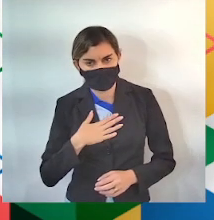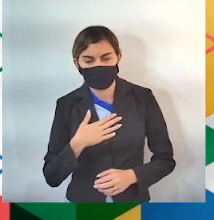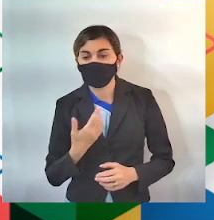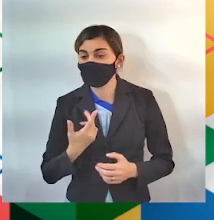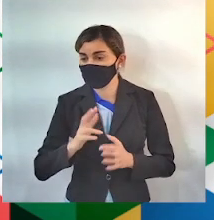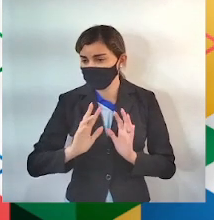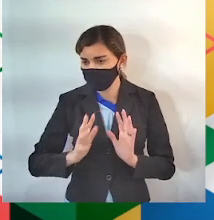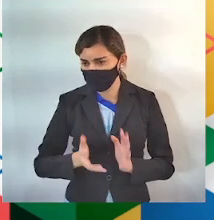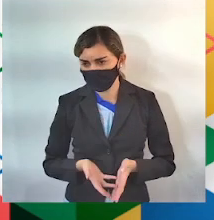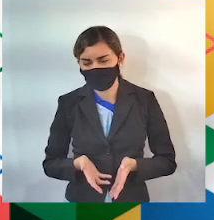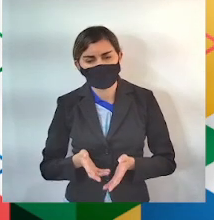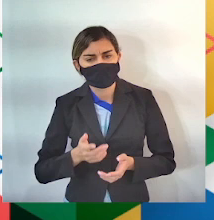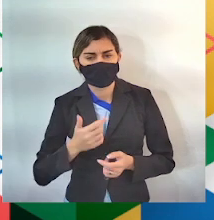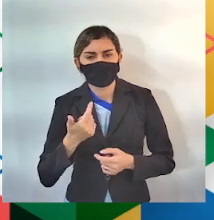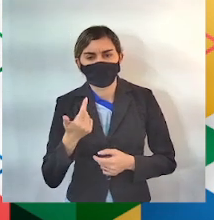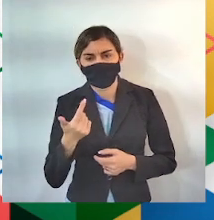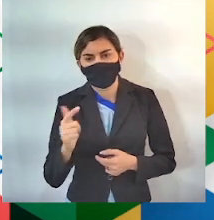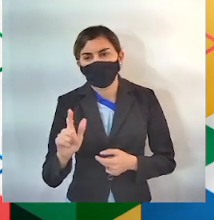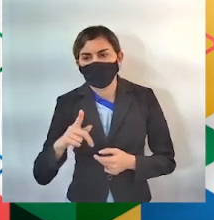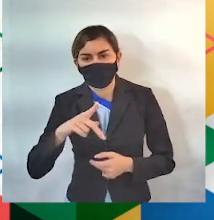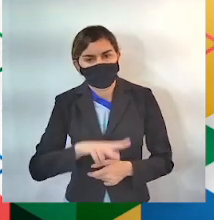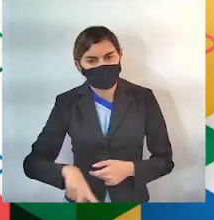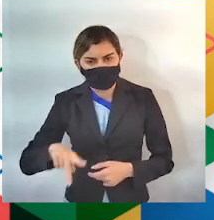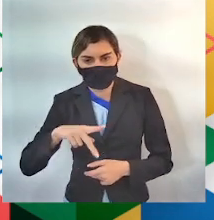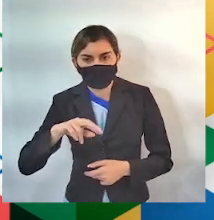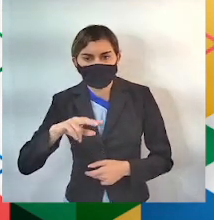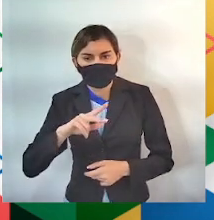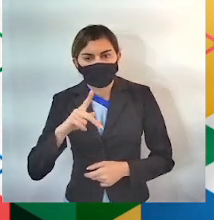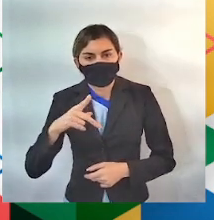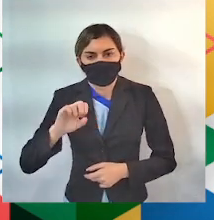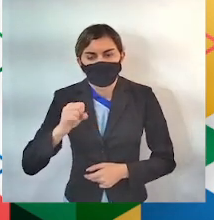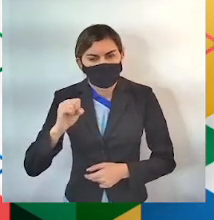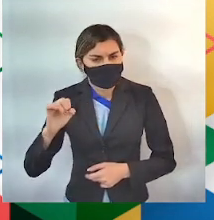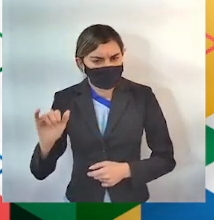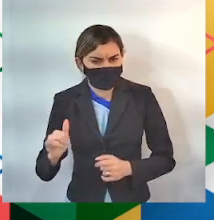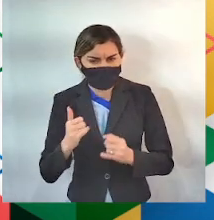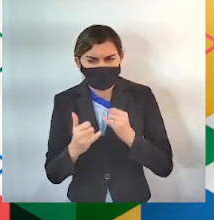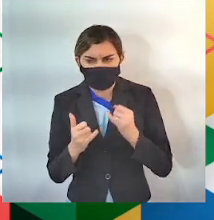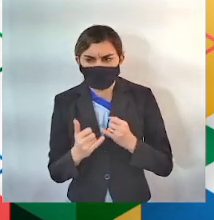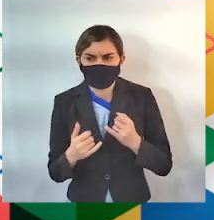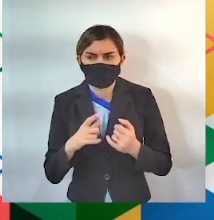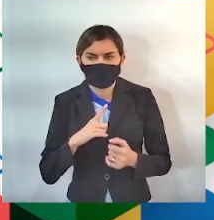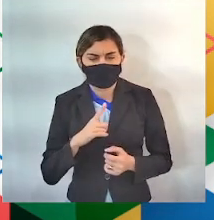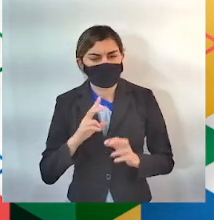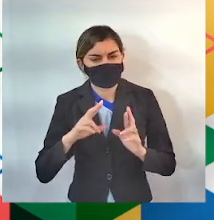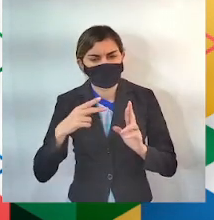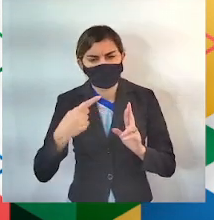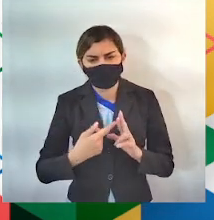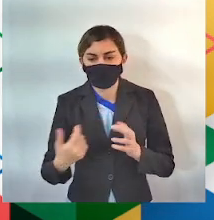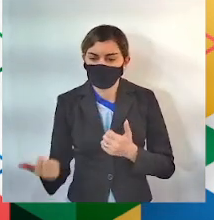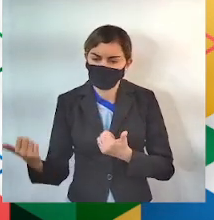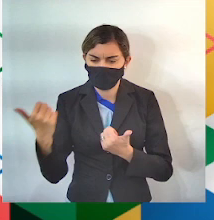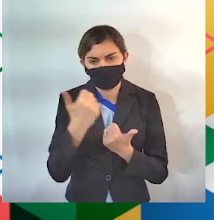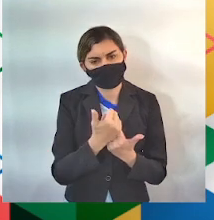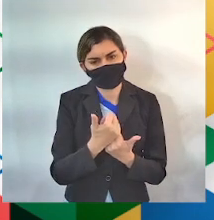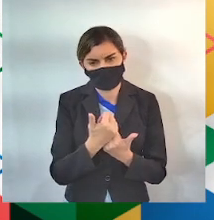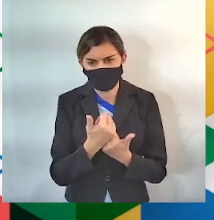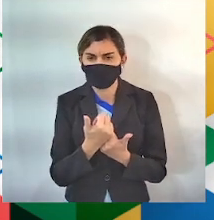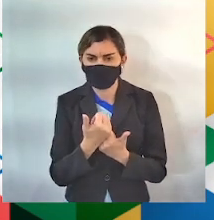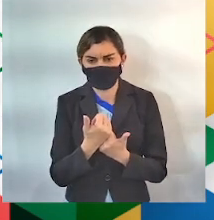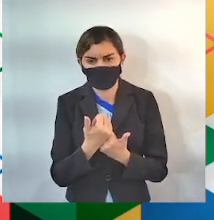Já os possessive nouns, os pronomes possessivos com equivalência substantivo, têm função de substituir